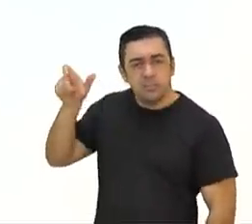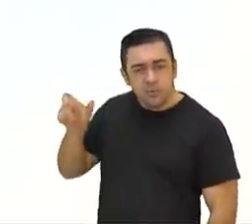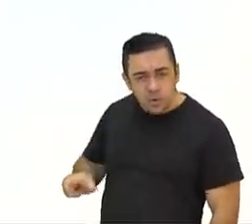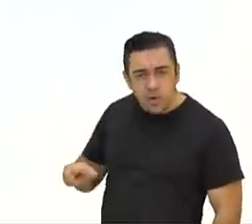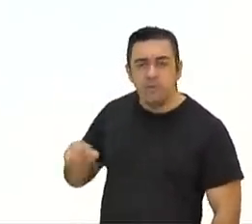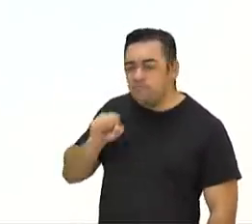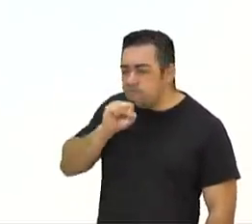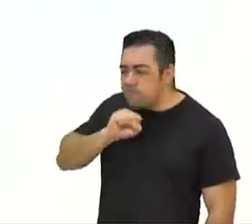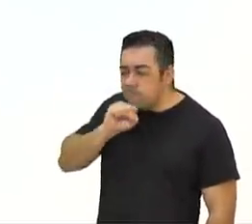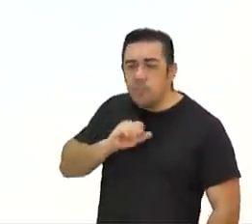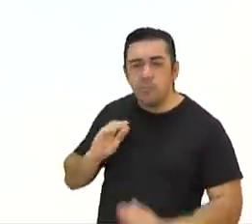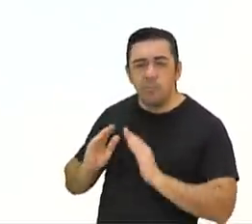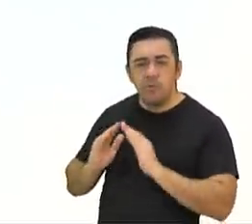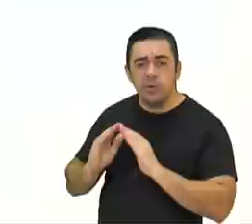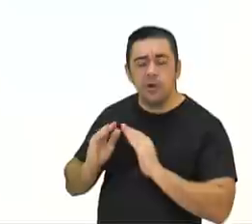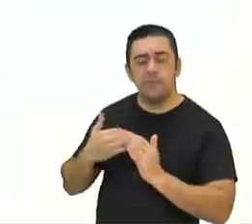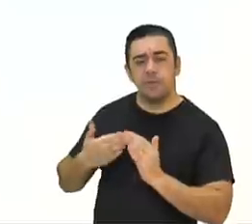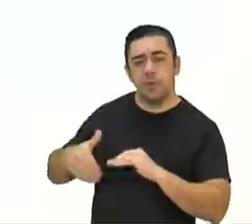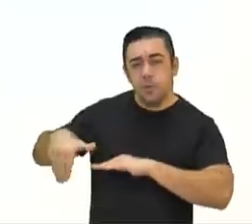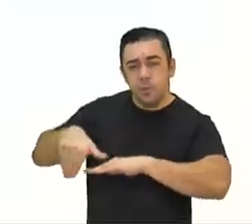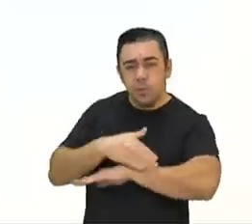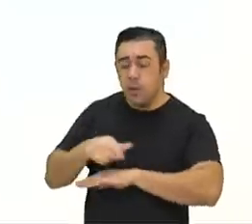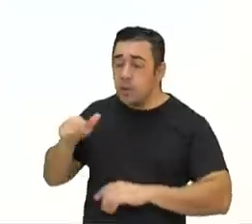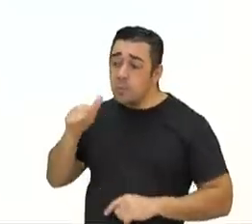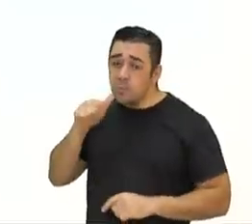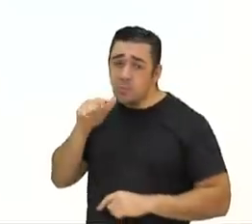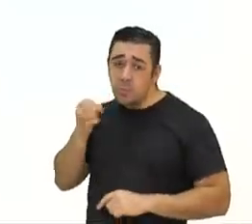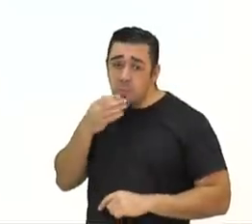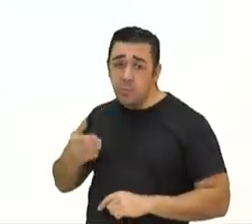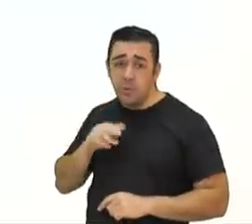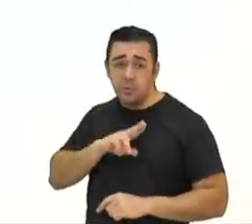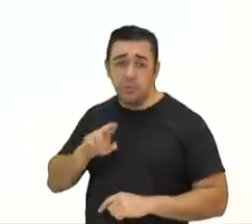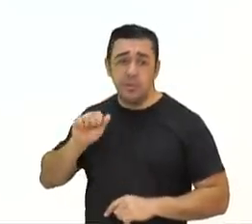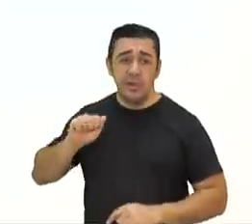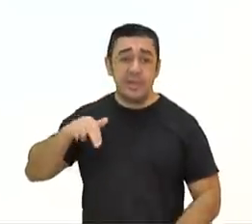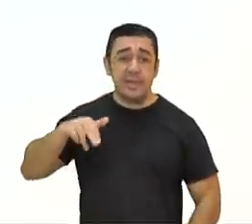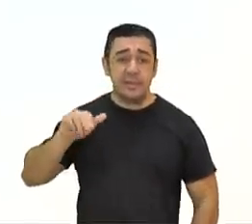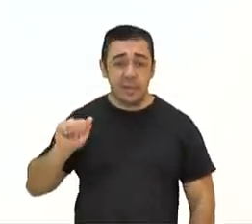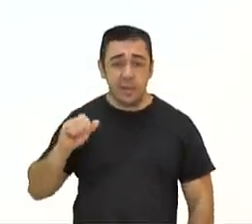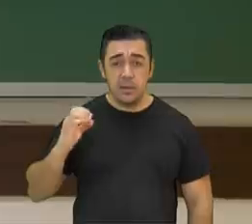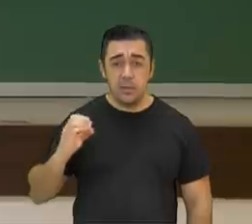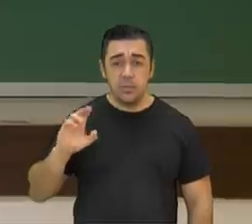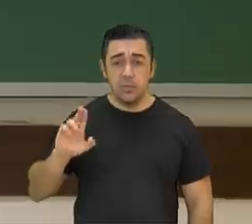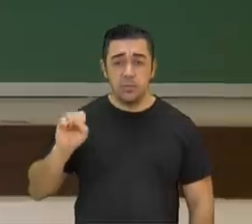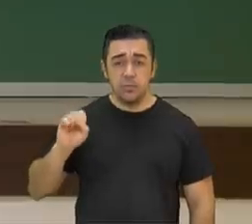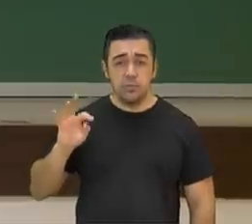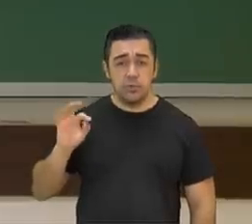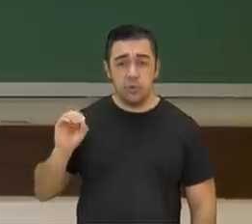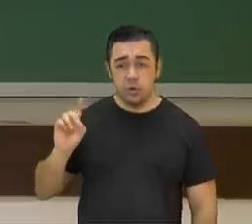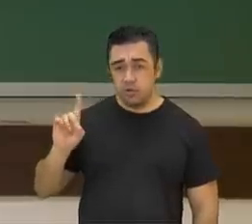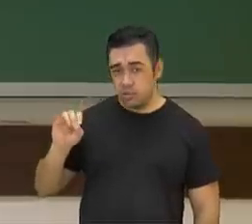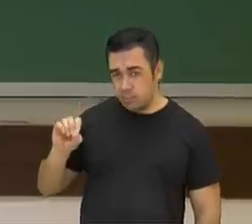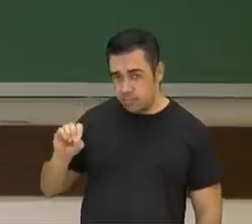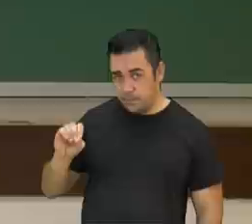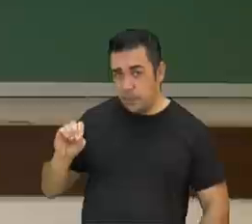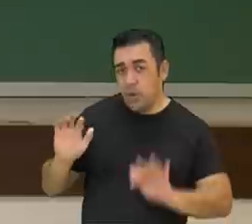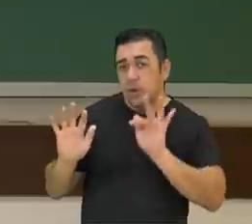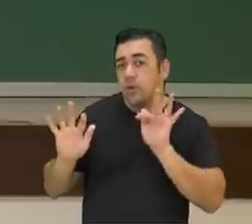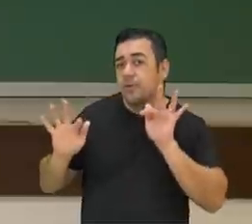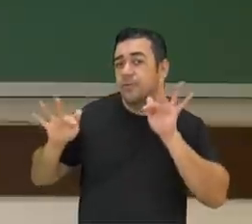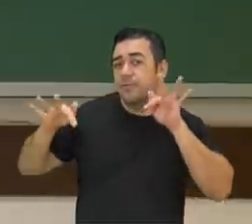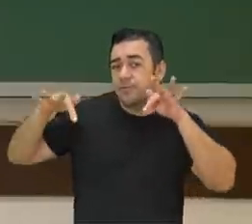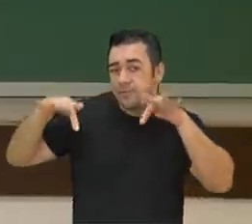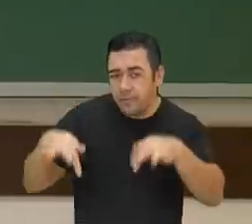morava em minha rua, uma senhora muito boa que se chamava Ana Custódio. Né? Então, a gente tem aqui o finalzinho, o desfecho